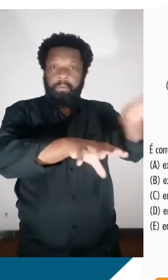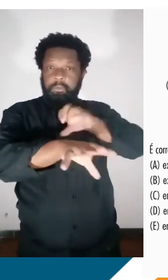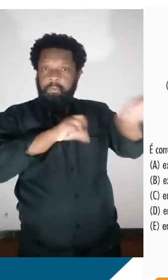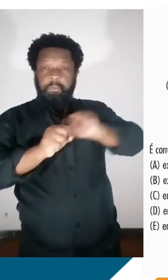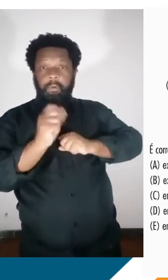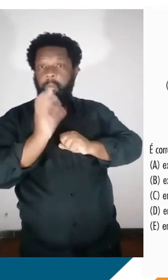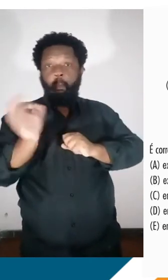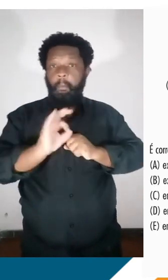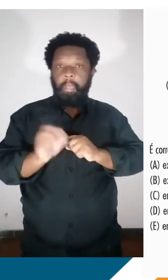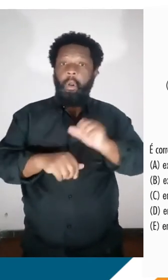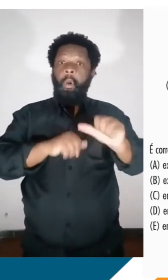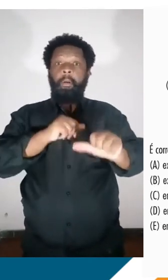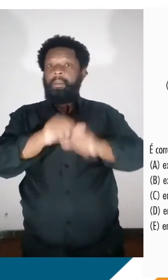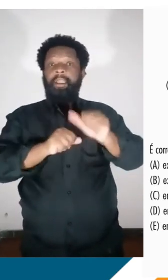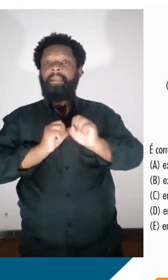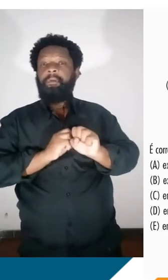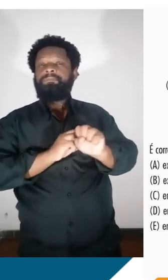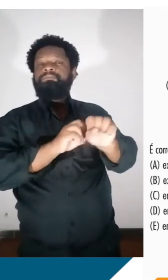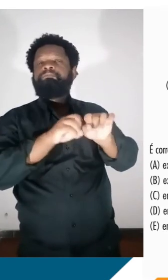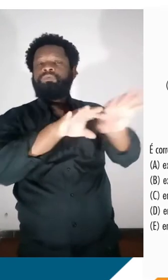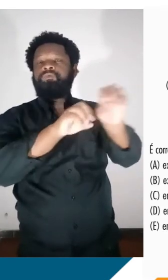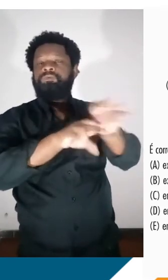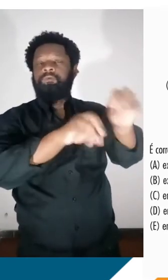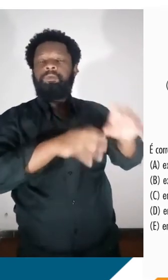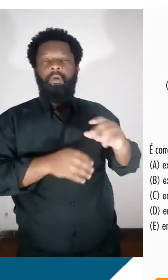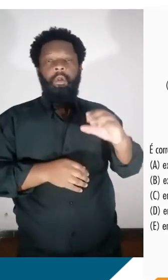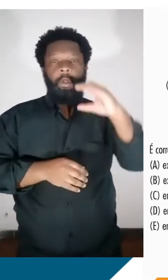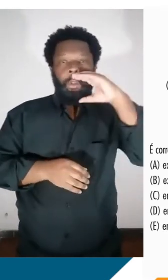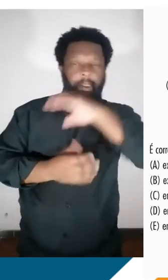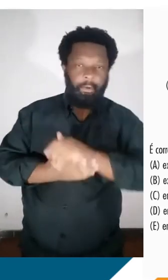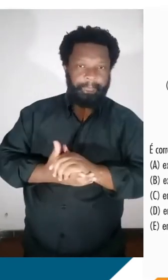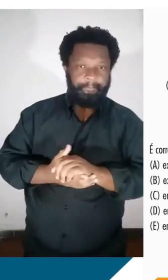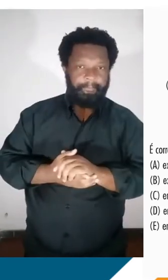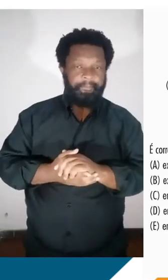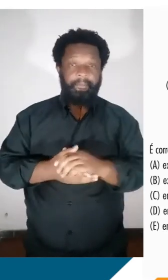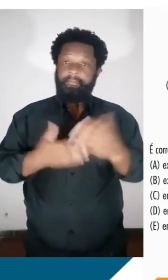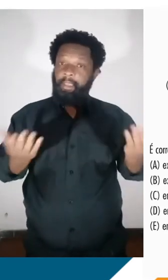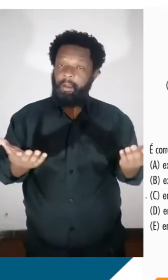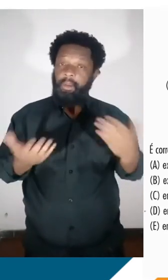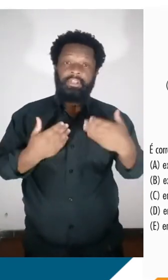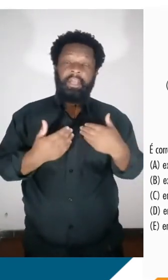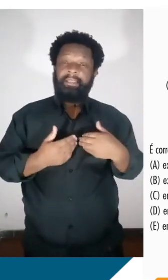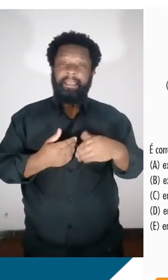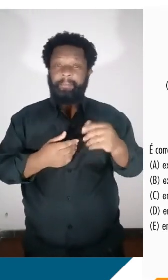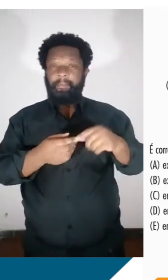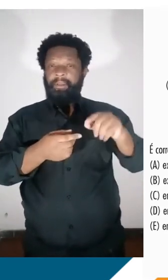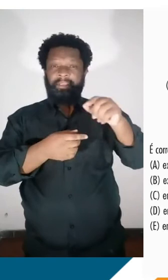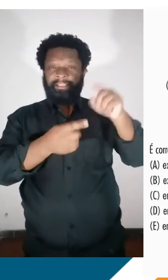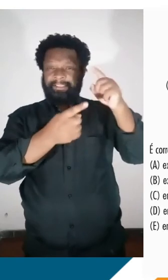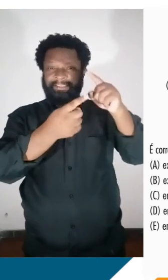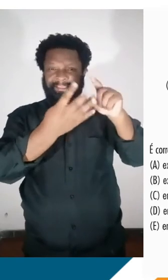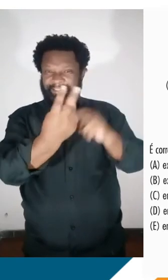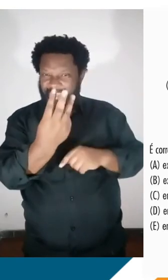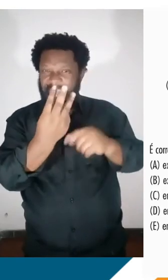liberando calor para o meio ambiente, para as vizinhanças. Tudo bem? Então, a gente já elimina pelo menos 3